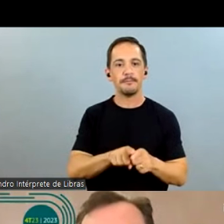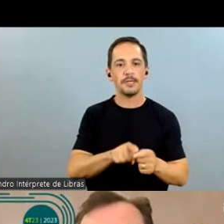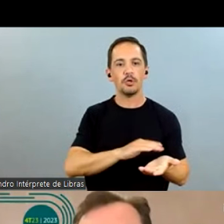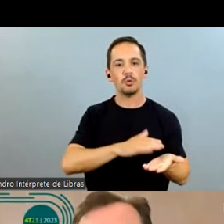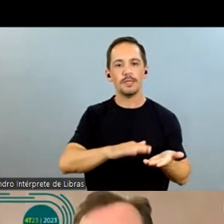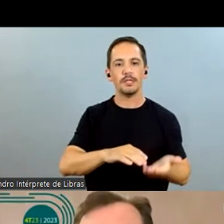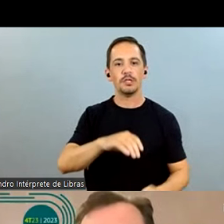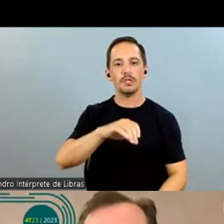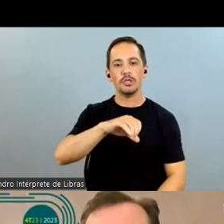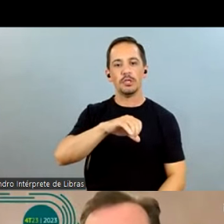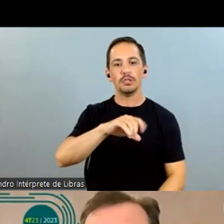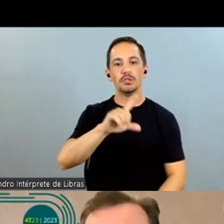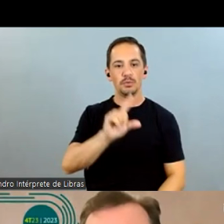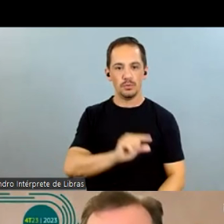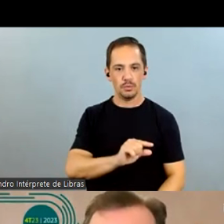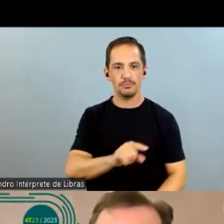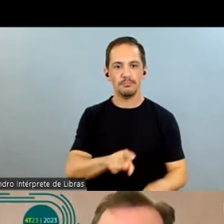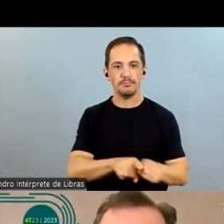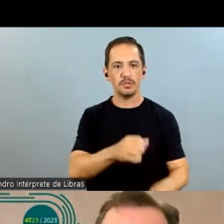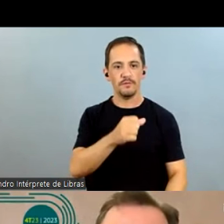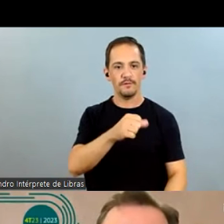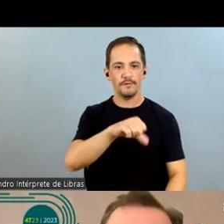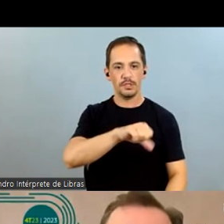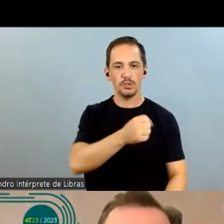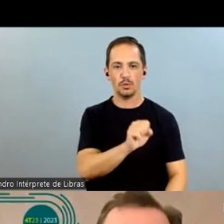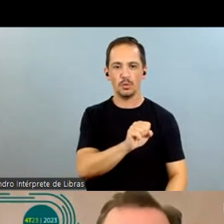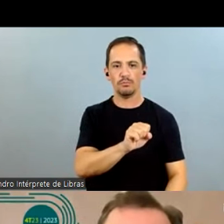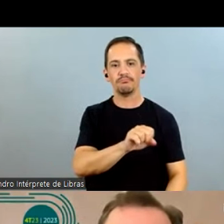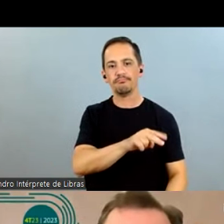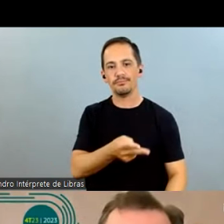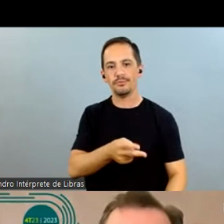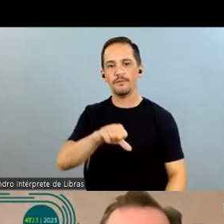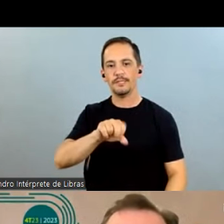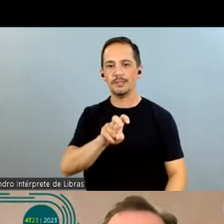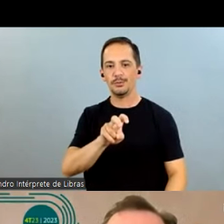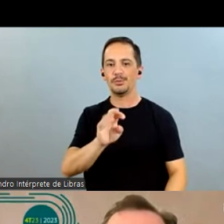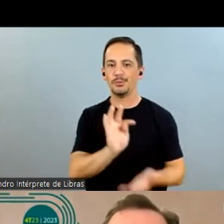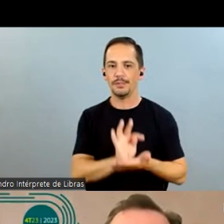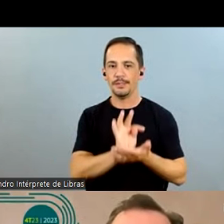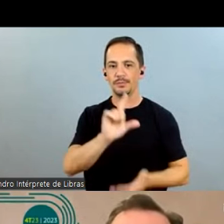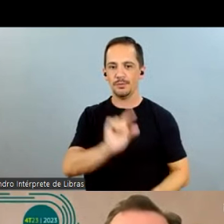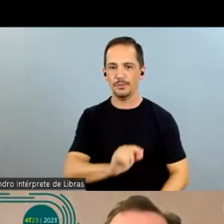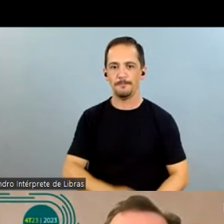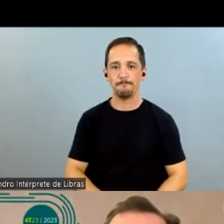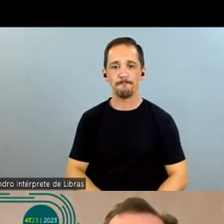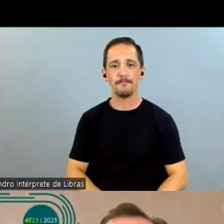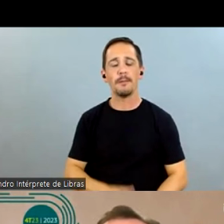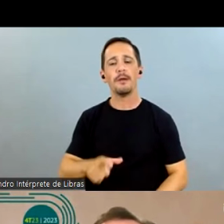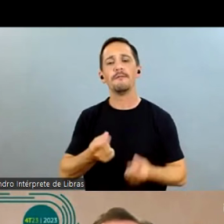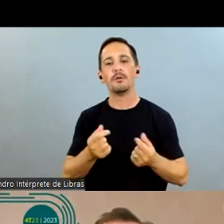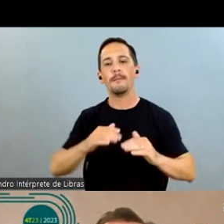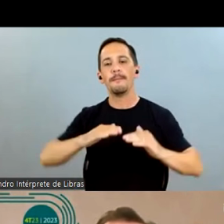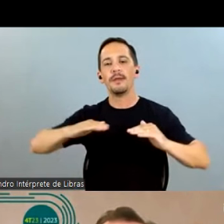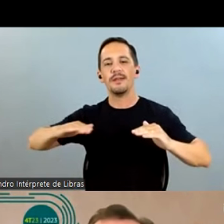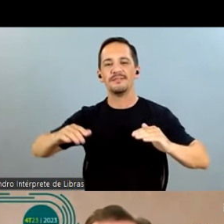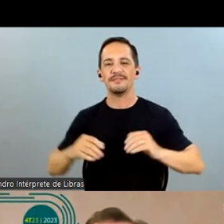e os preços médios subiram 5.2% em relação a 2022 né Eh como vocês viram